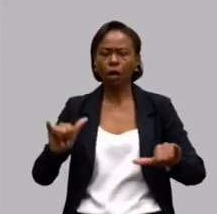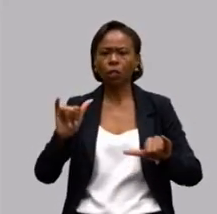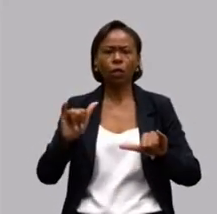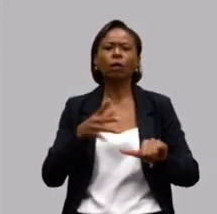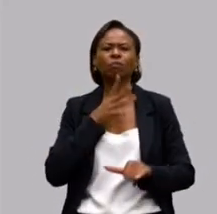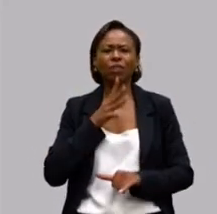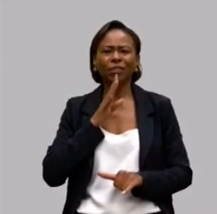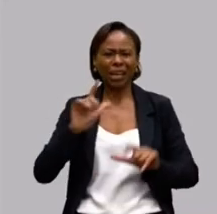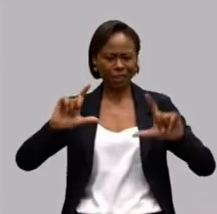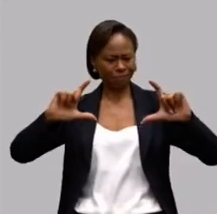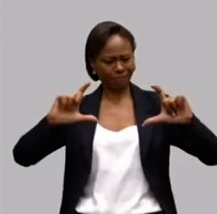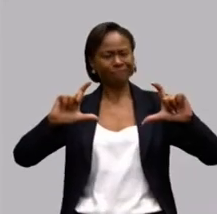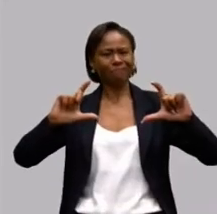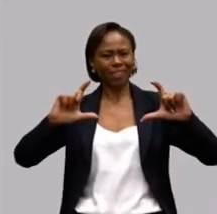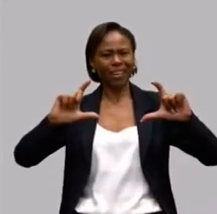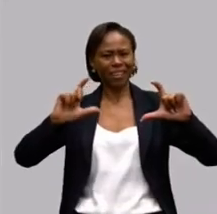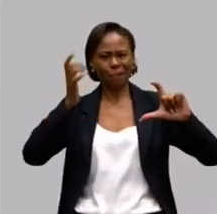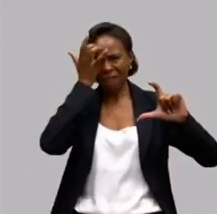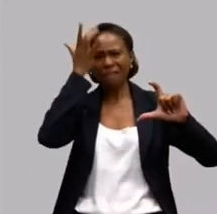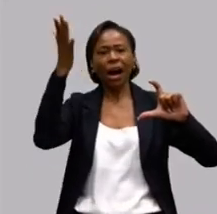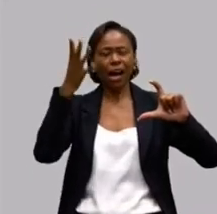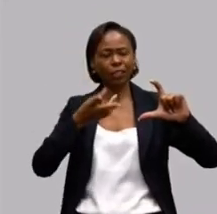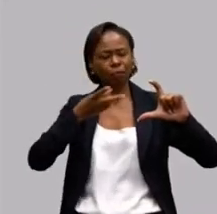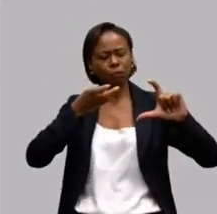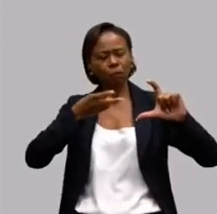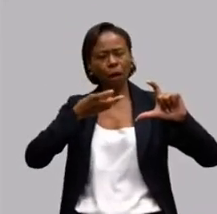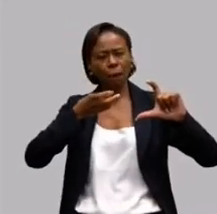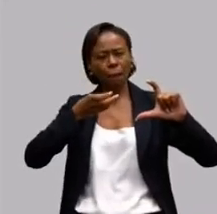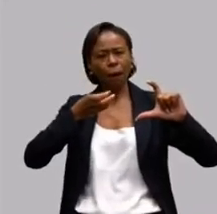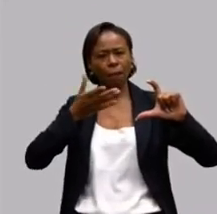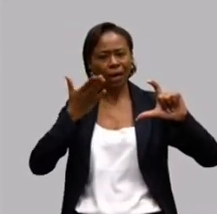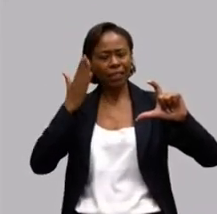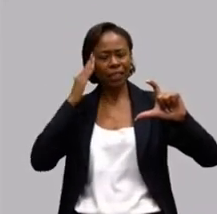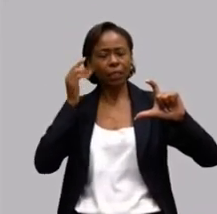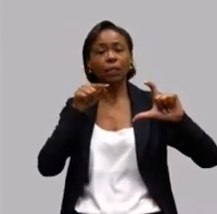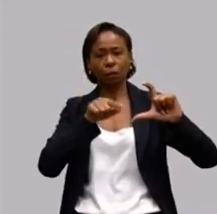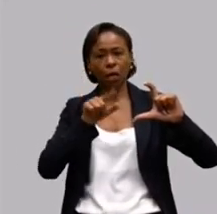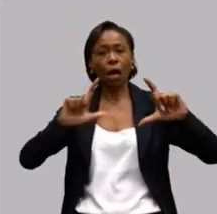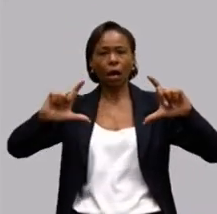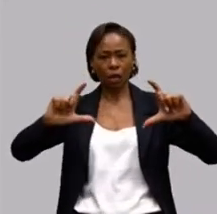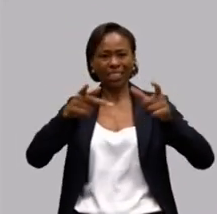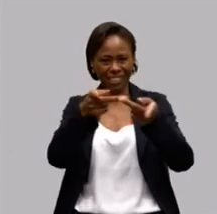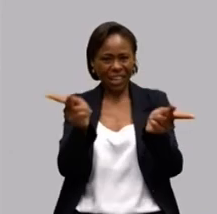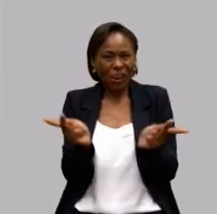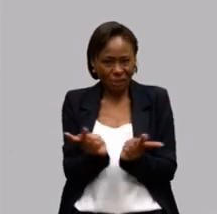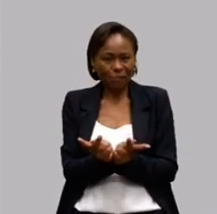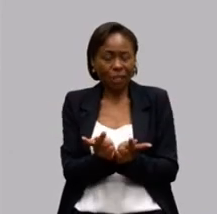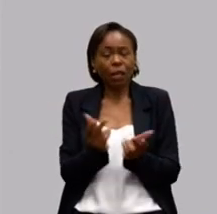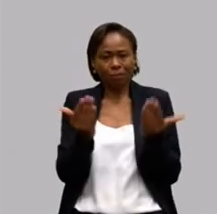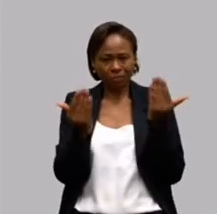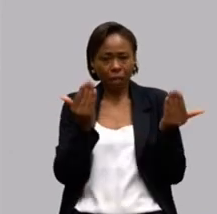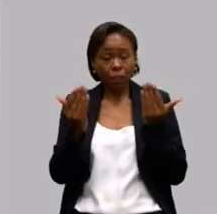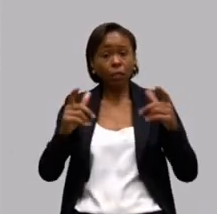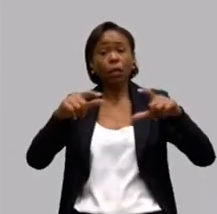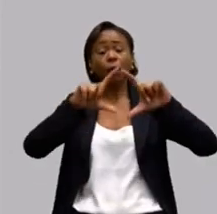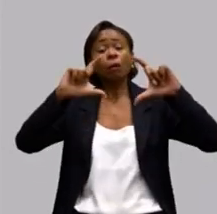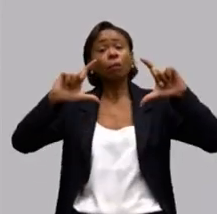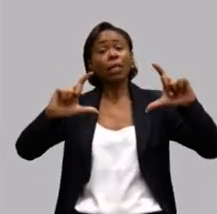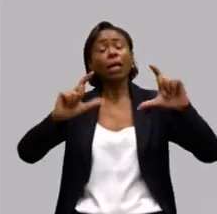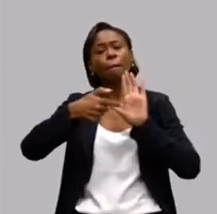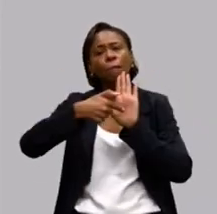não entenda uma pizza, e ela precisa ser utilizada o tempo todo, inclusive para a gente discutir os orçamentos estaduais e